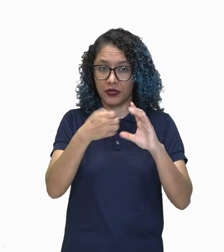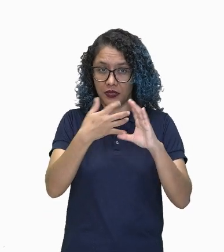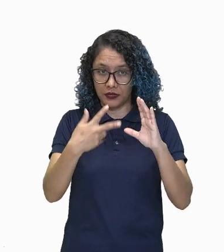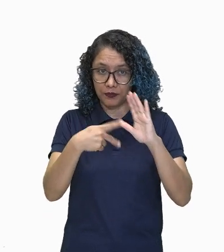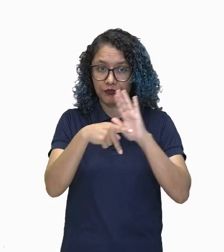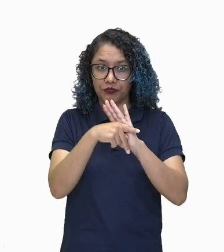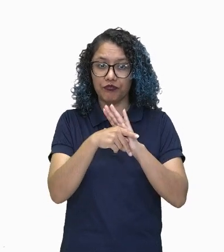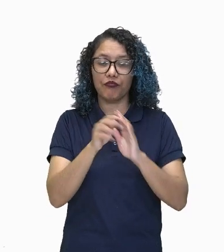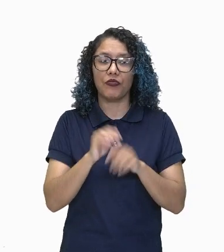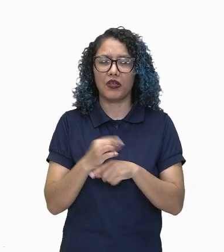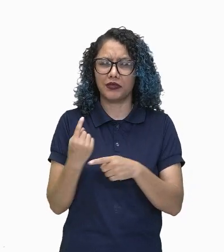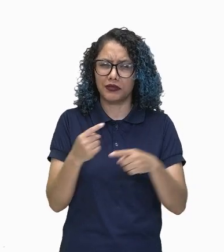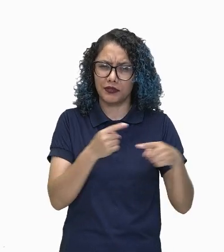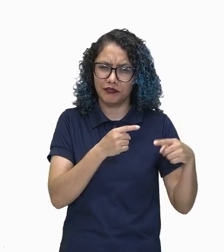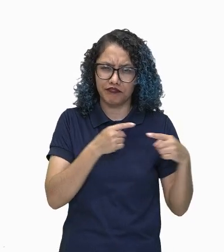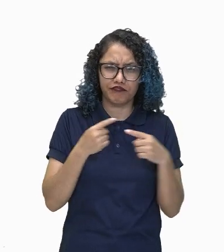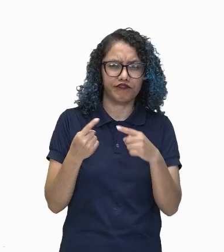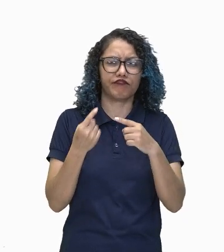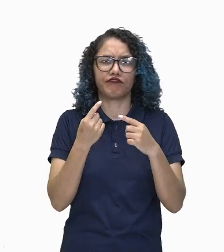características,